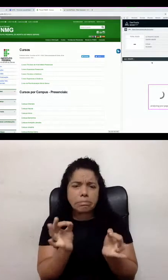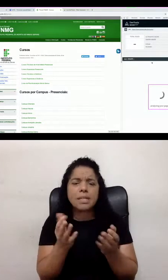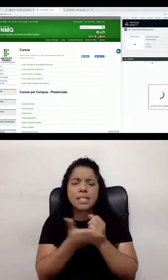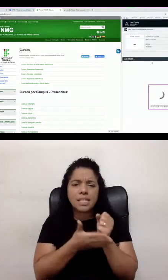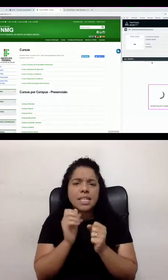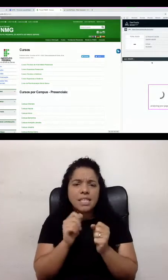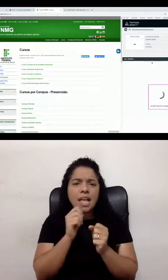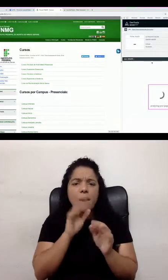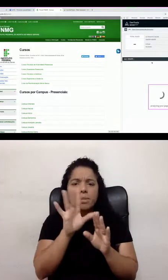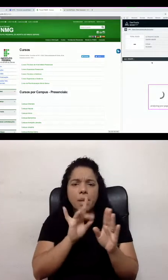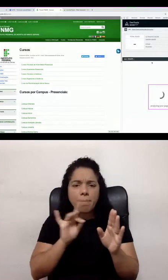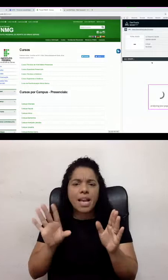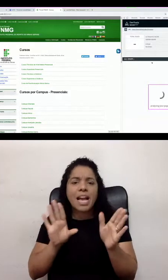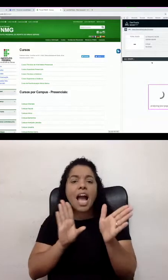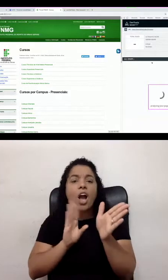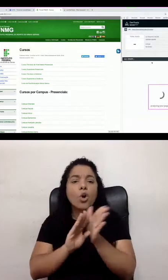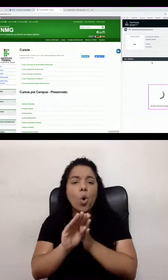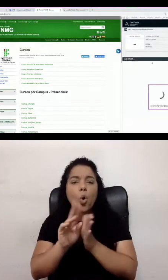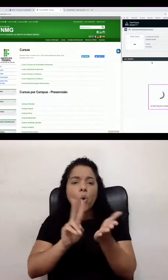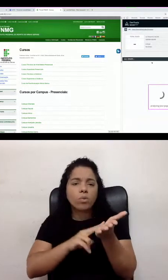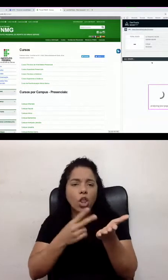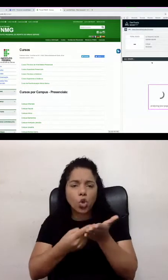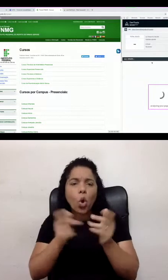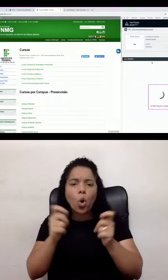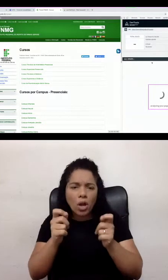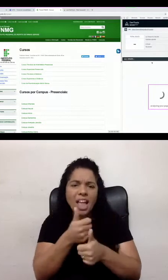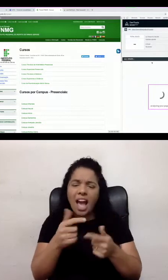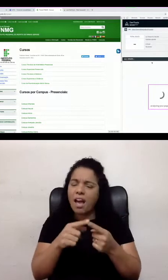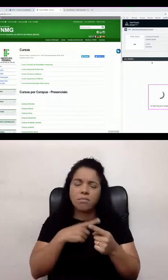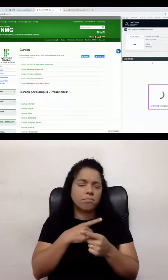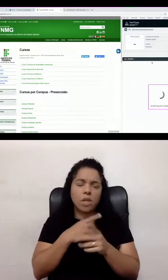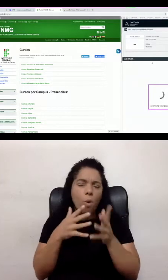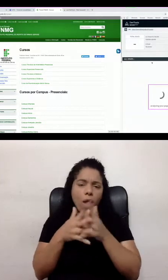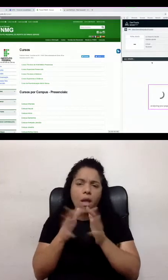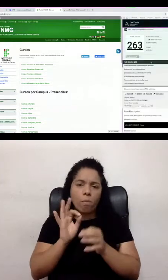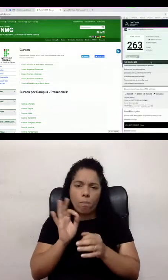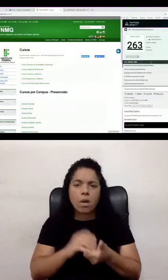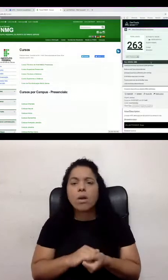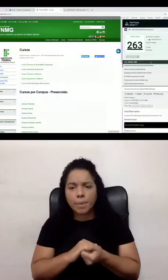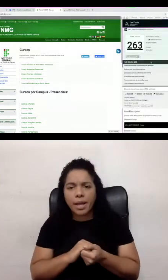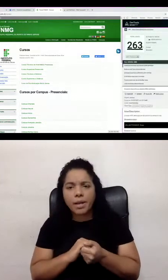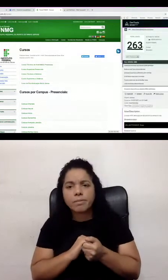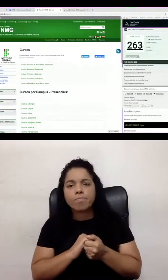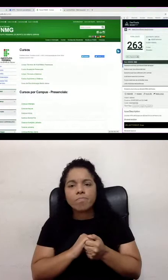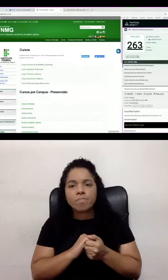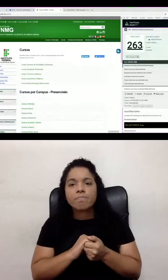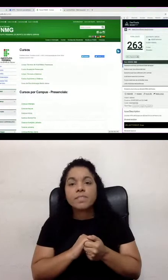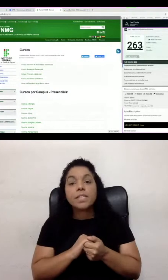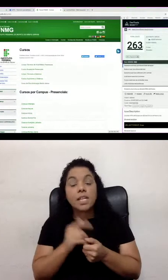e colocar lá no Google e traduzir, tá? Não é complicado, vocês vão ver. Então, ele falou que a gente